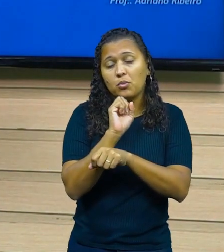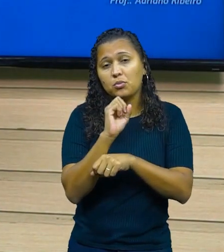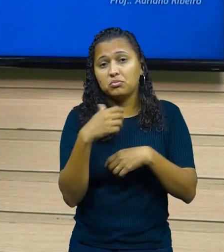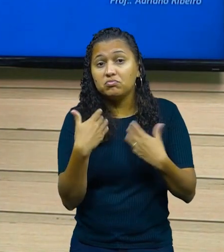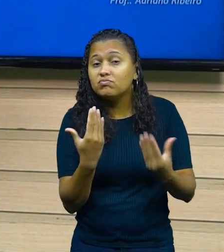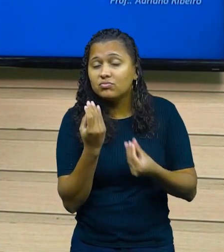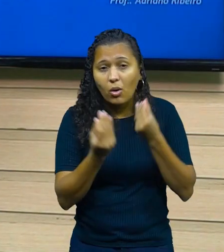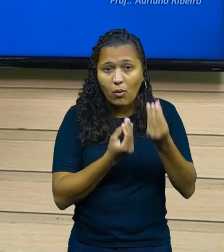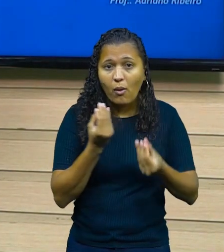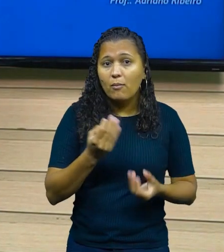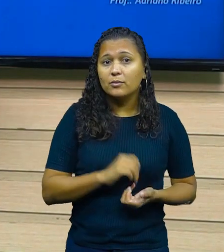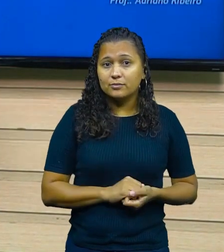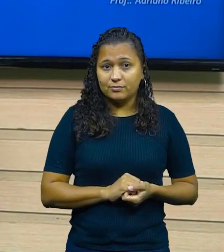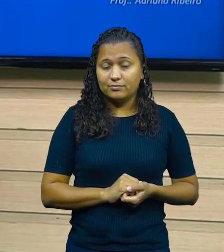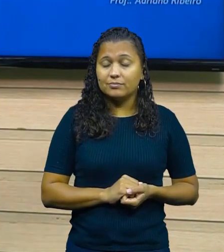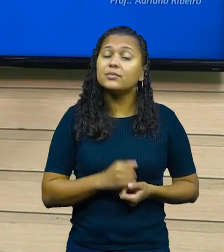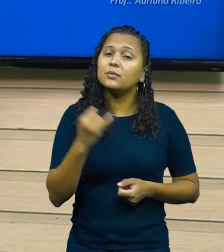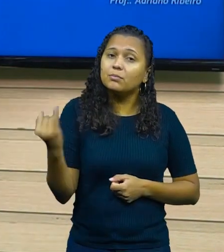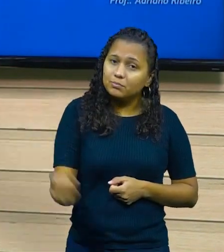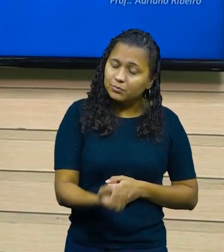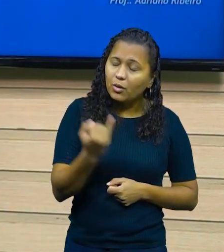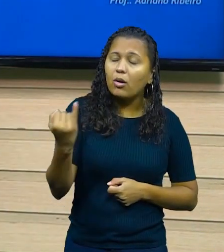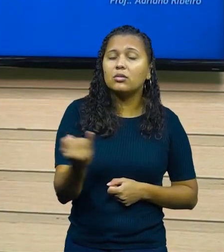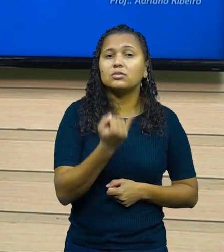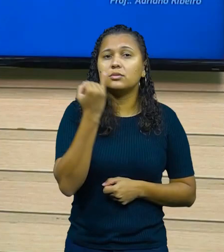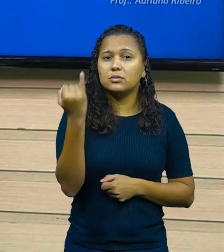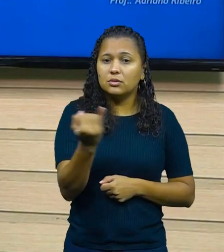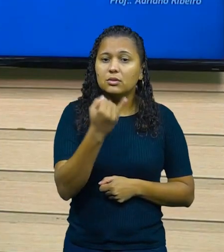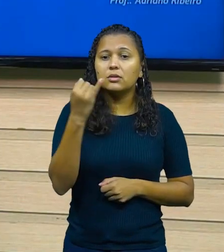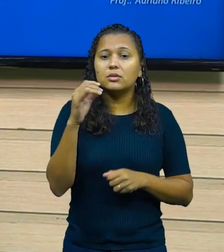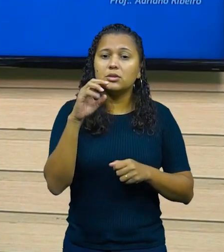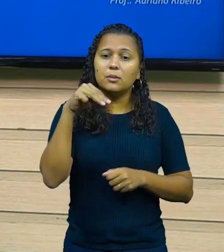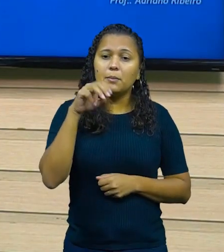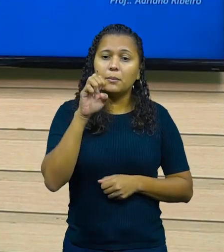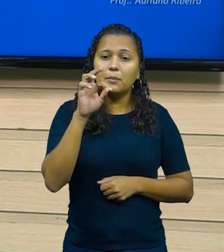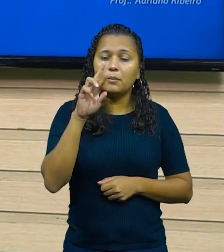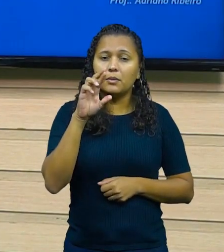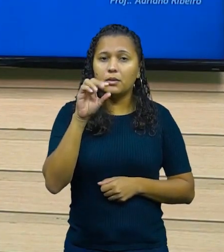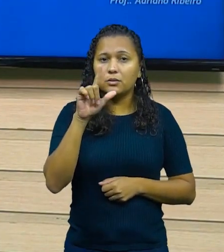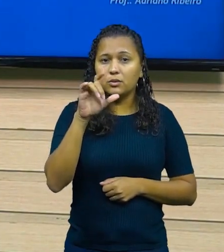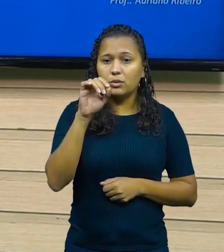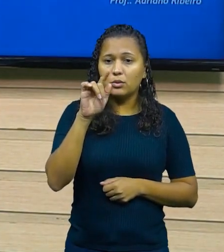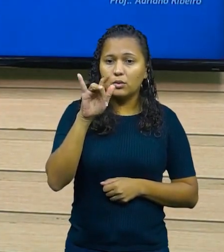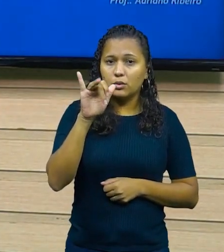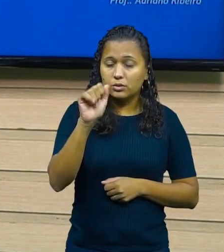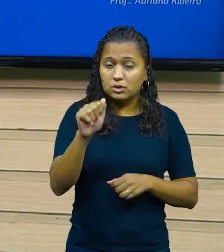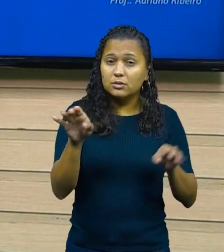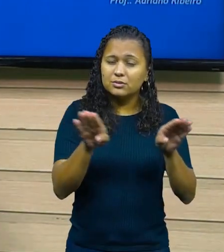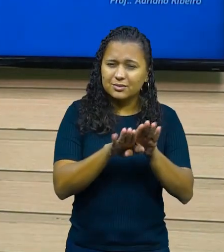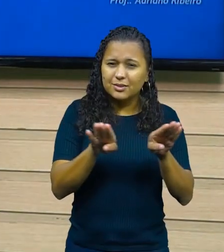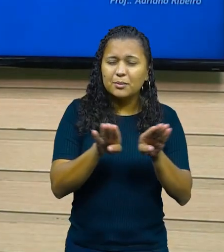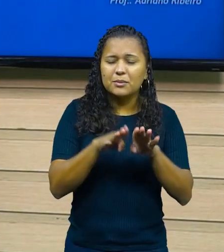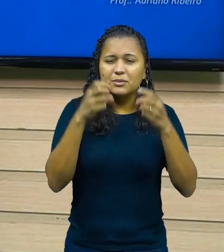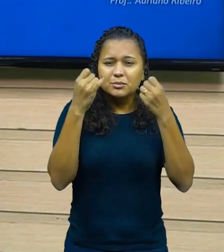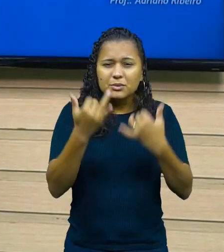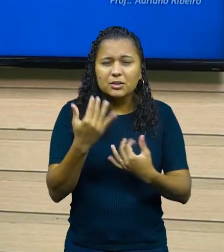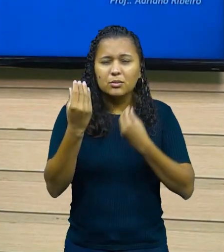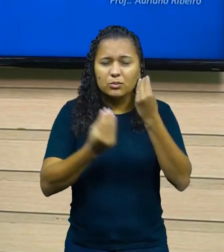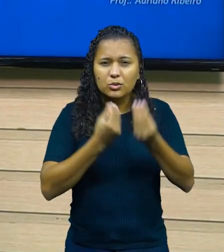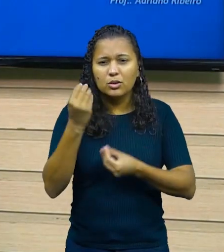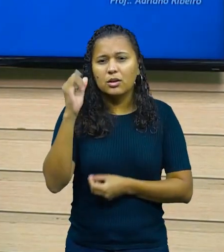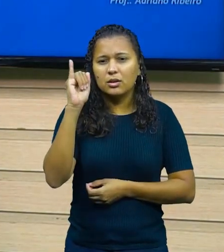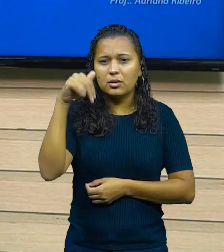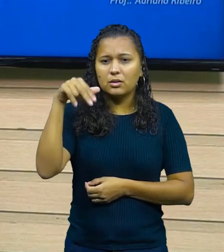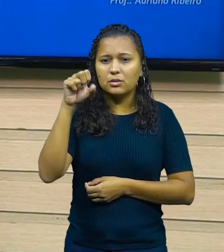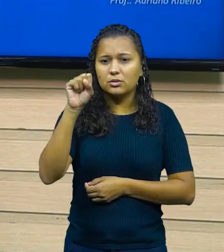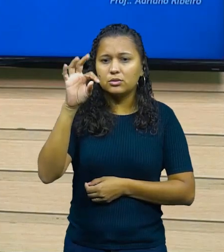automóvel? Então, daí surge a importância da metrologia. Seguindo disso, falamos muito sobre instrumentação, né?